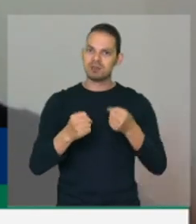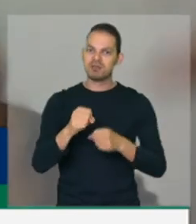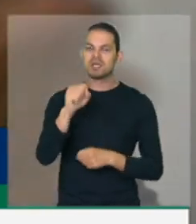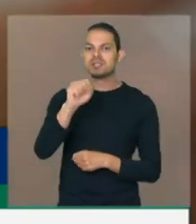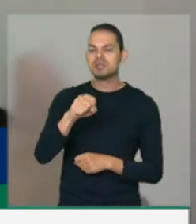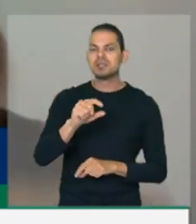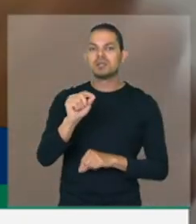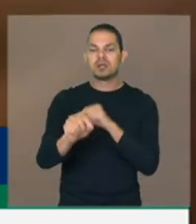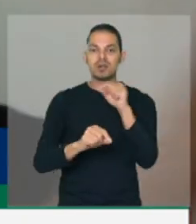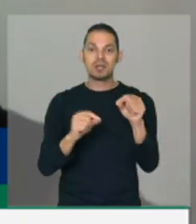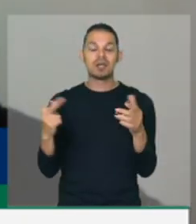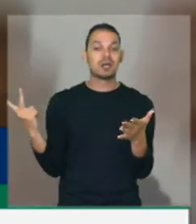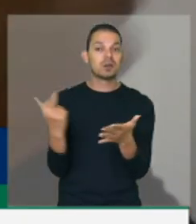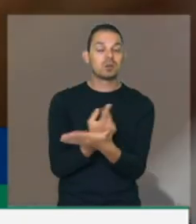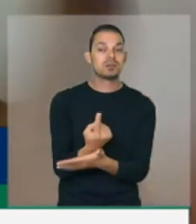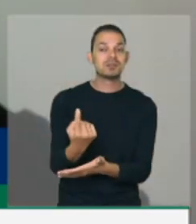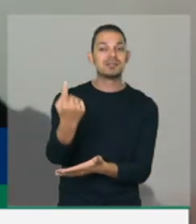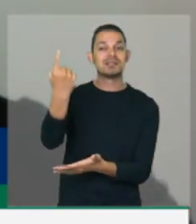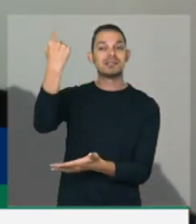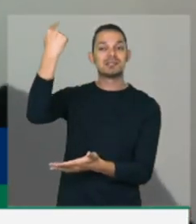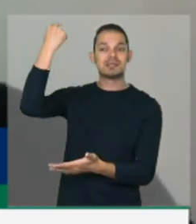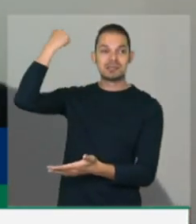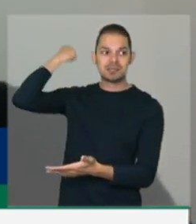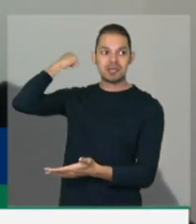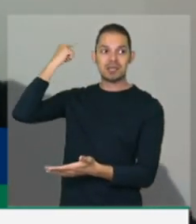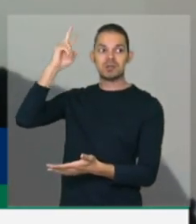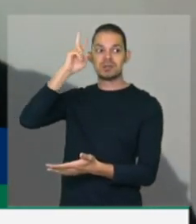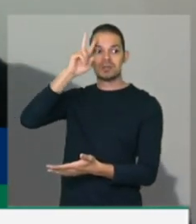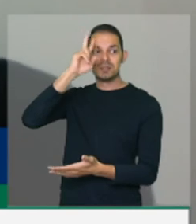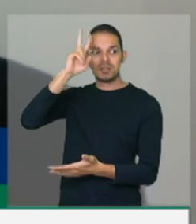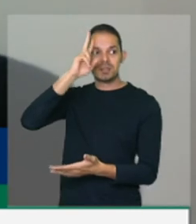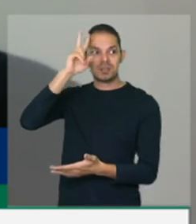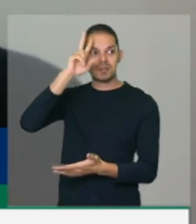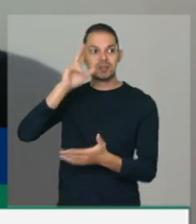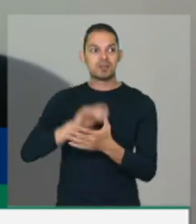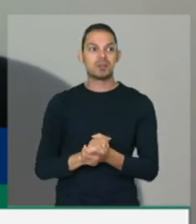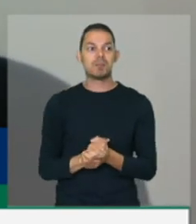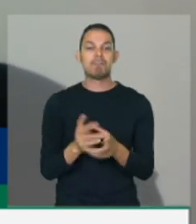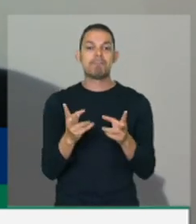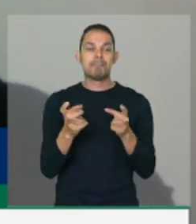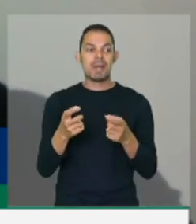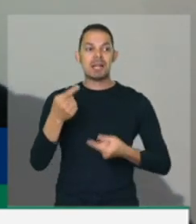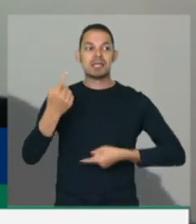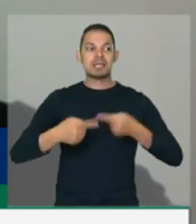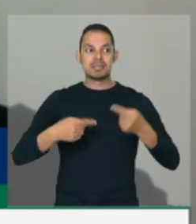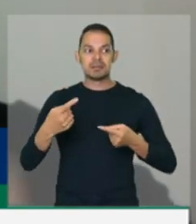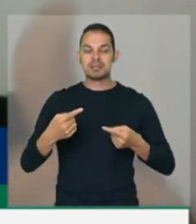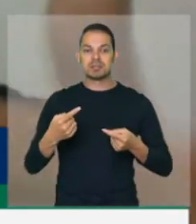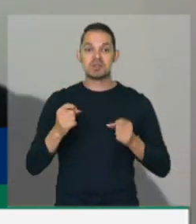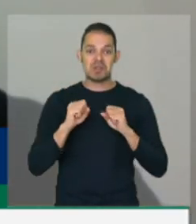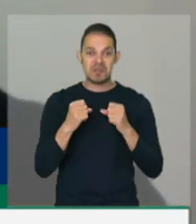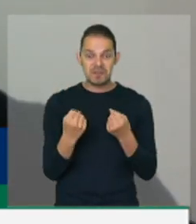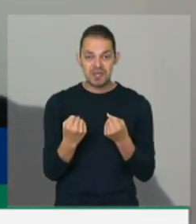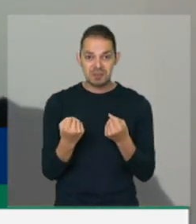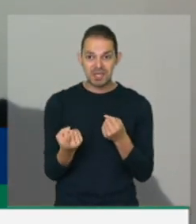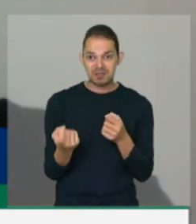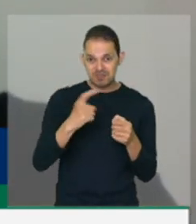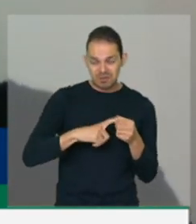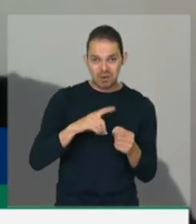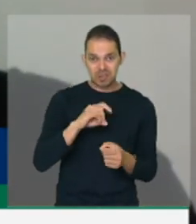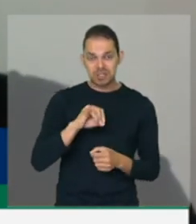que aquele fato, aquela época, naquele tempo histórico, ele se fez necessário politicamente. Isso não é defesa para que se volte